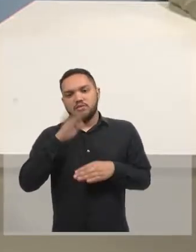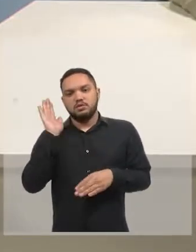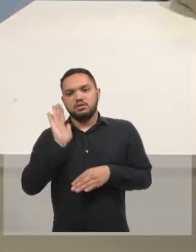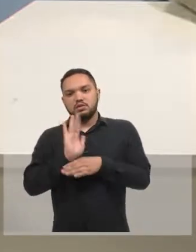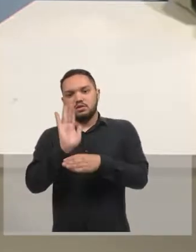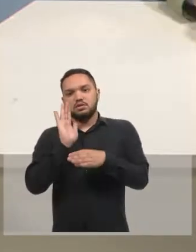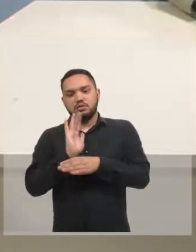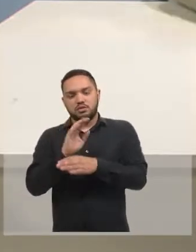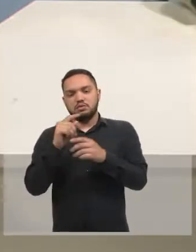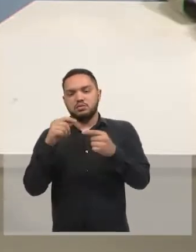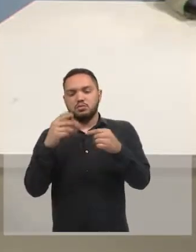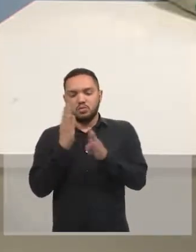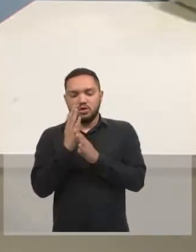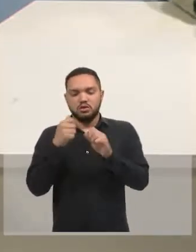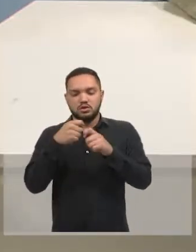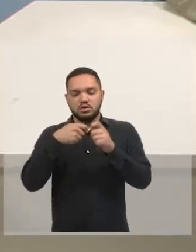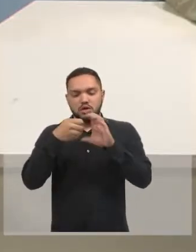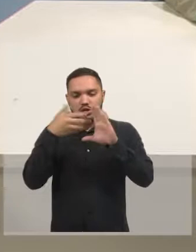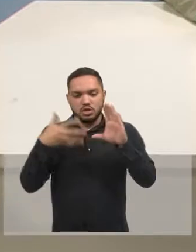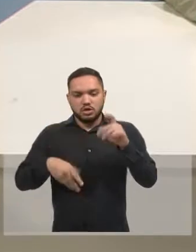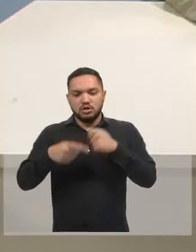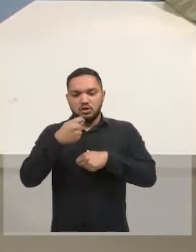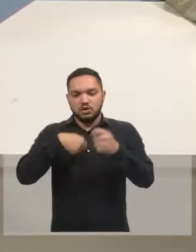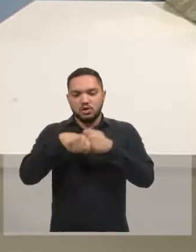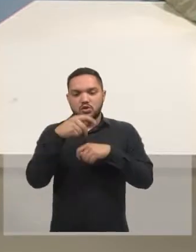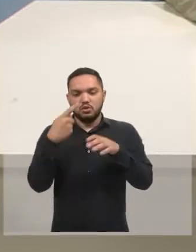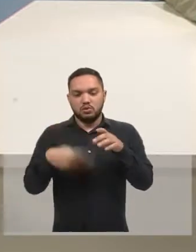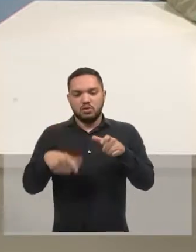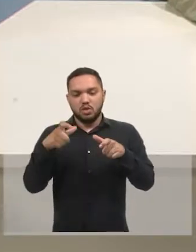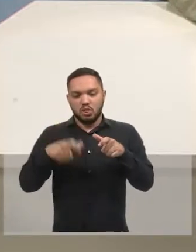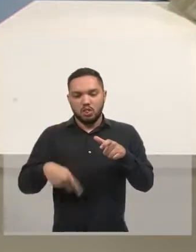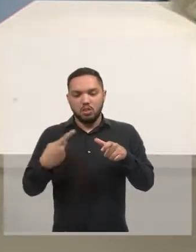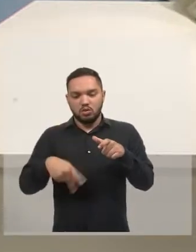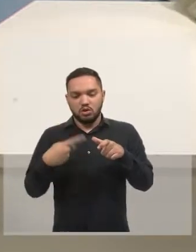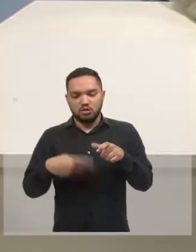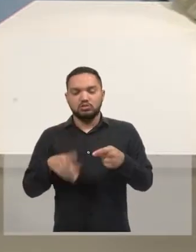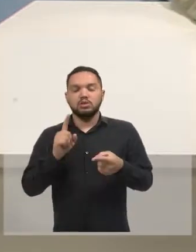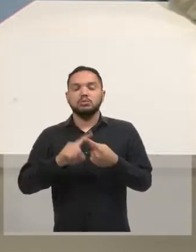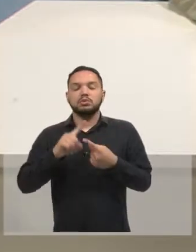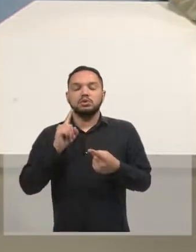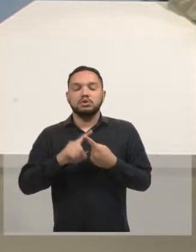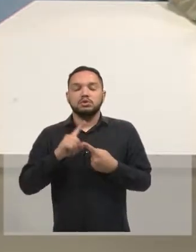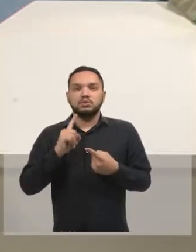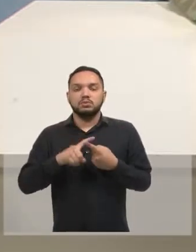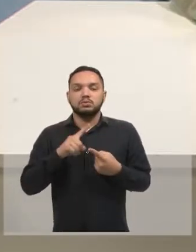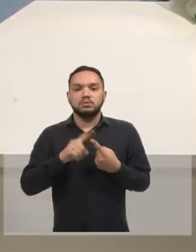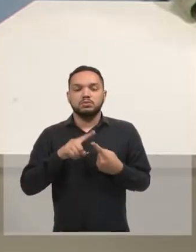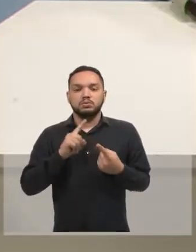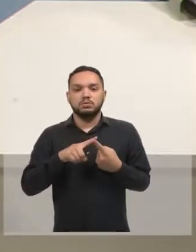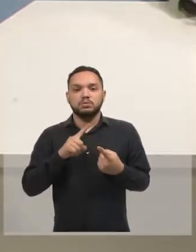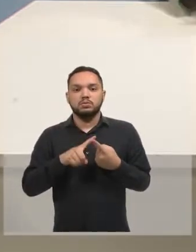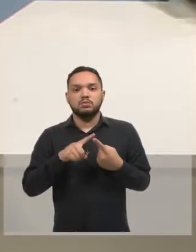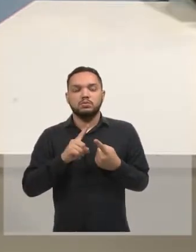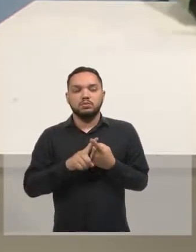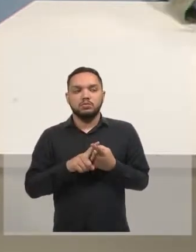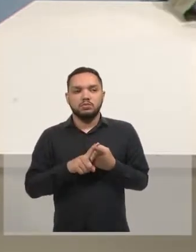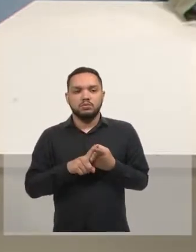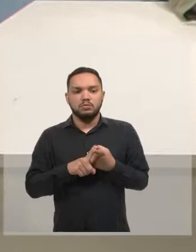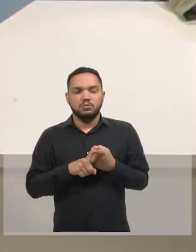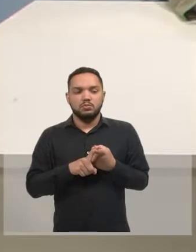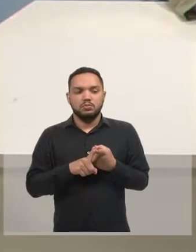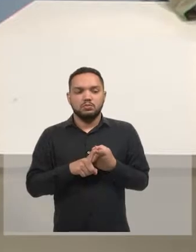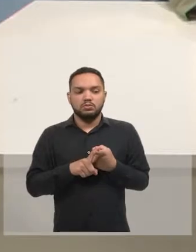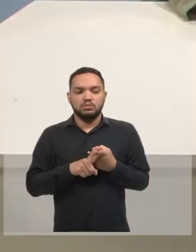beneficiado devido às próprias características da economia local e também da